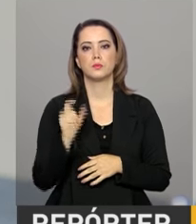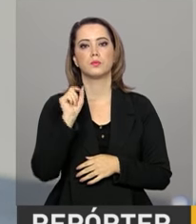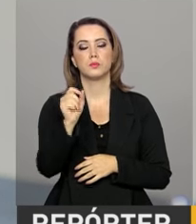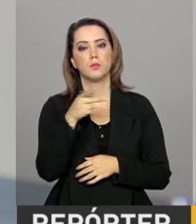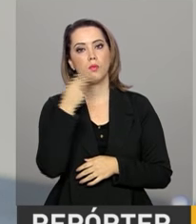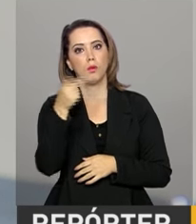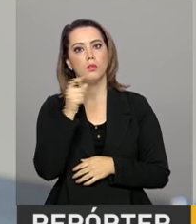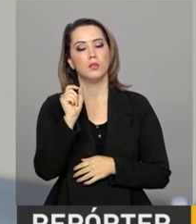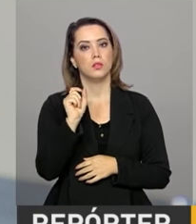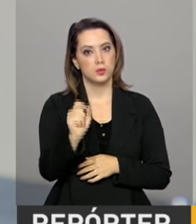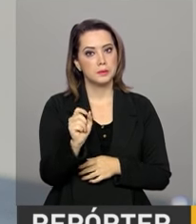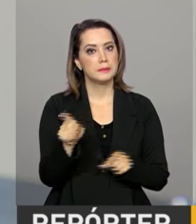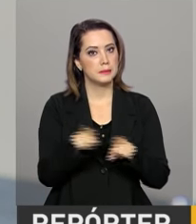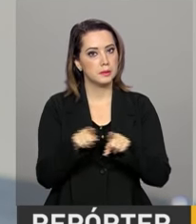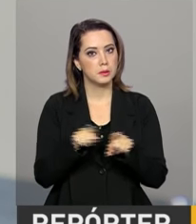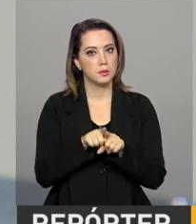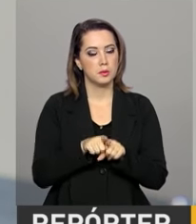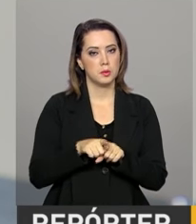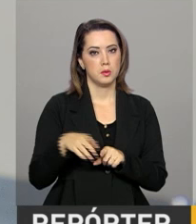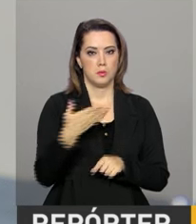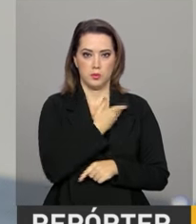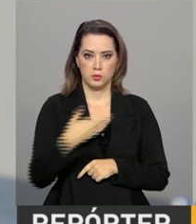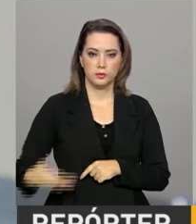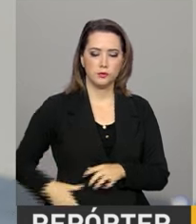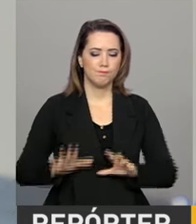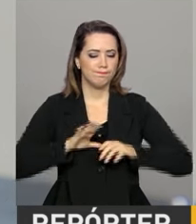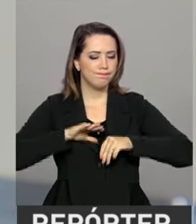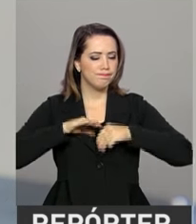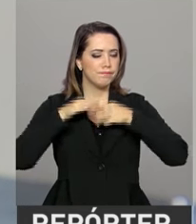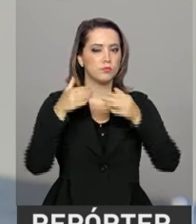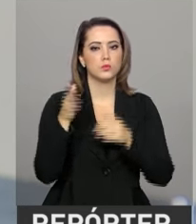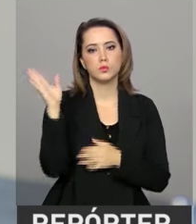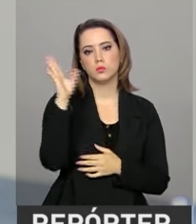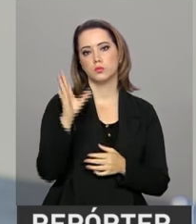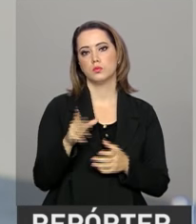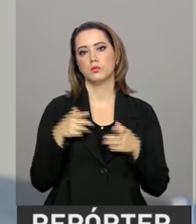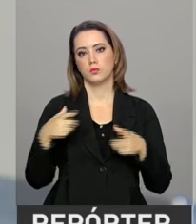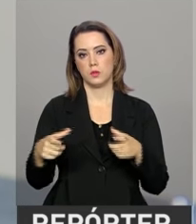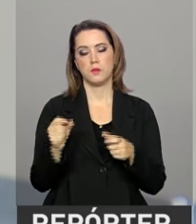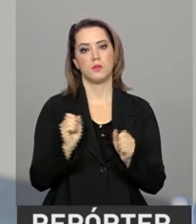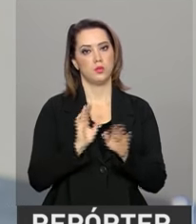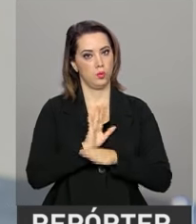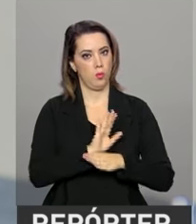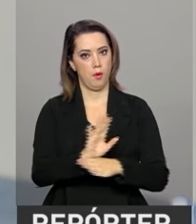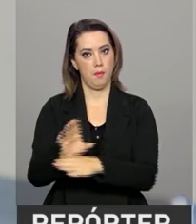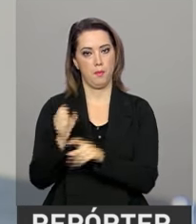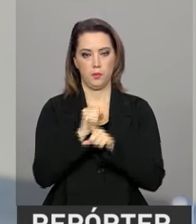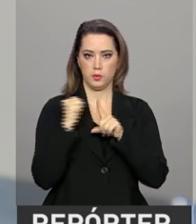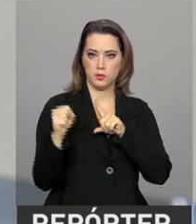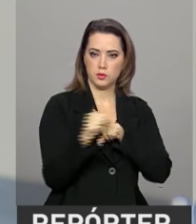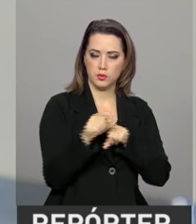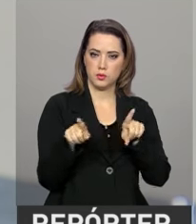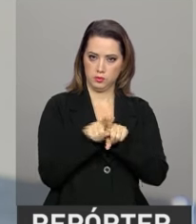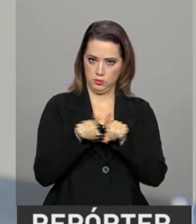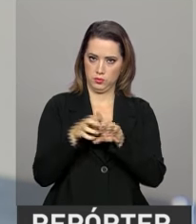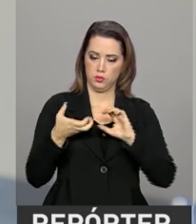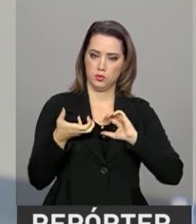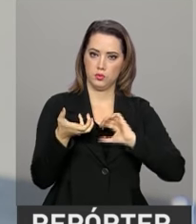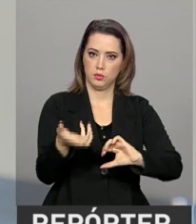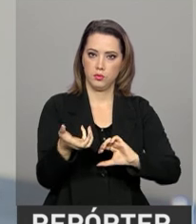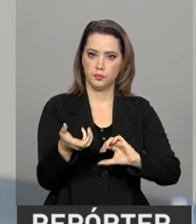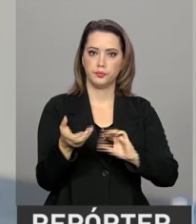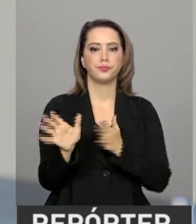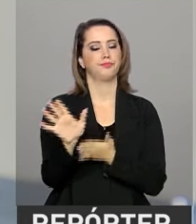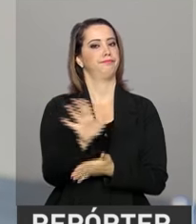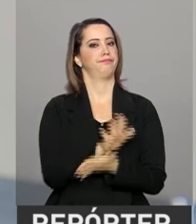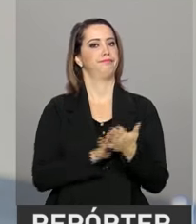esforço extraordinário para tirar o país da crise com o apoio da sociedade e do Congresso Nacional. Para o presidente em exercício,